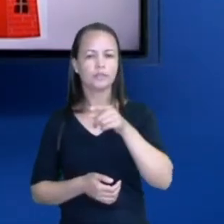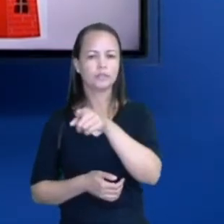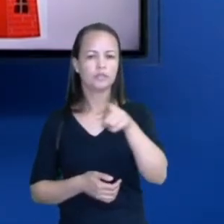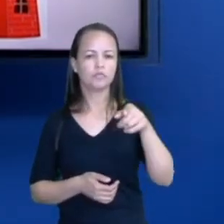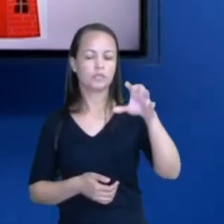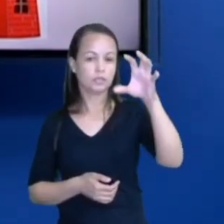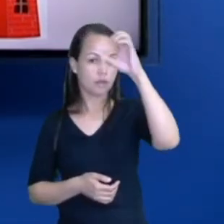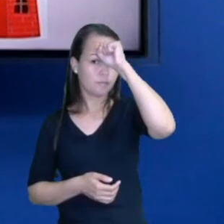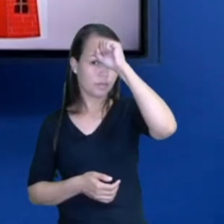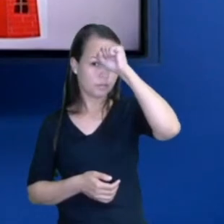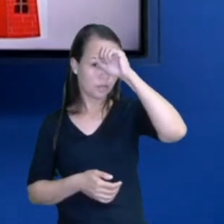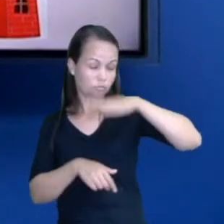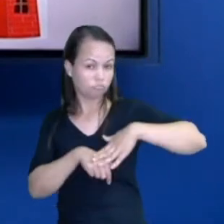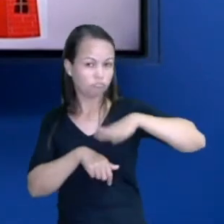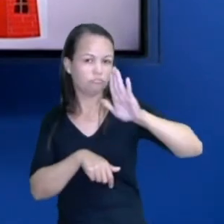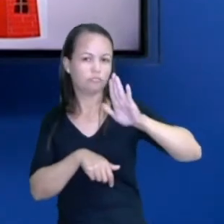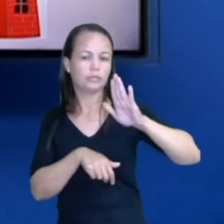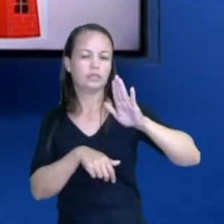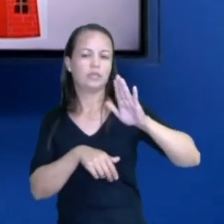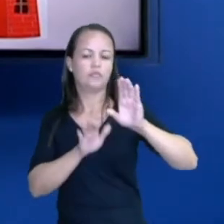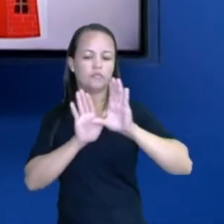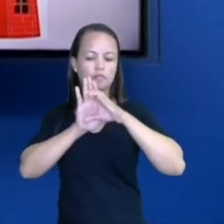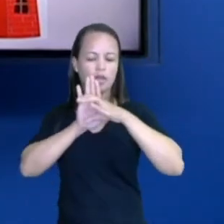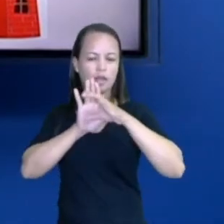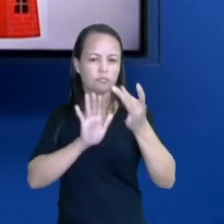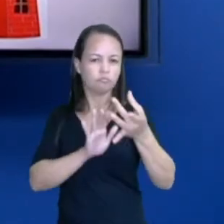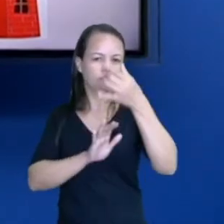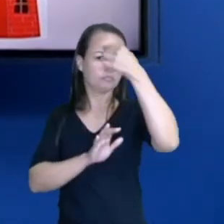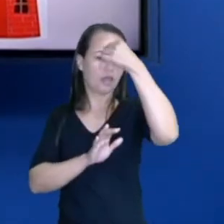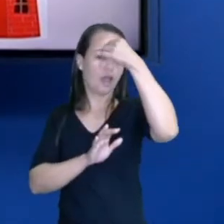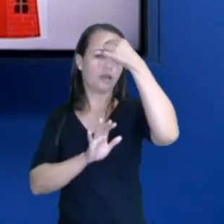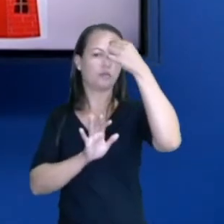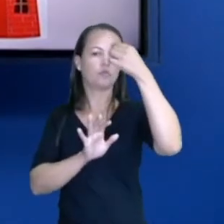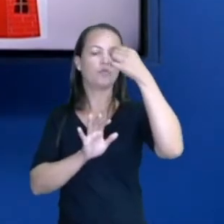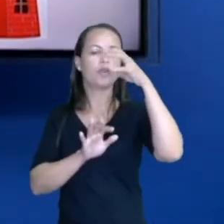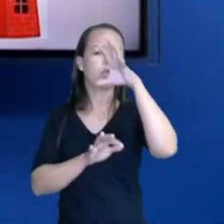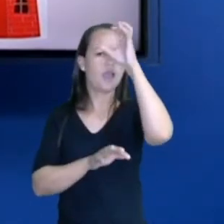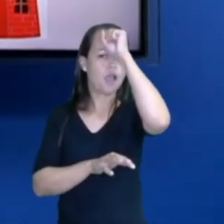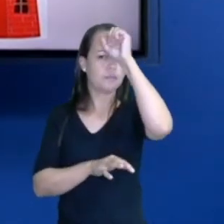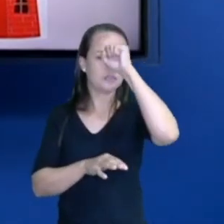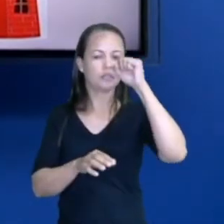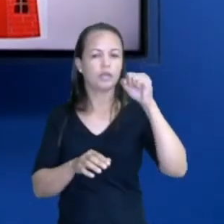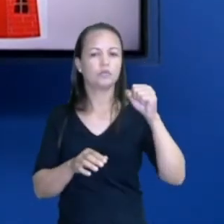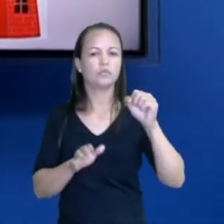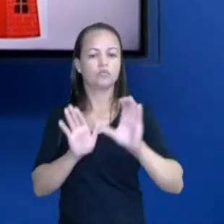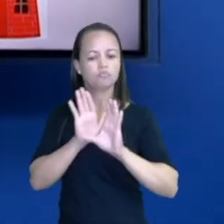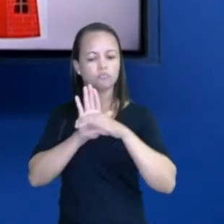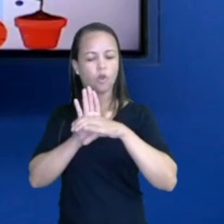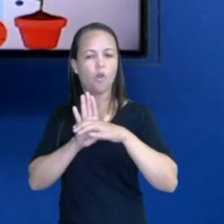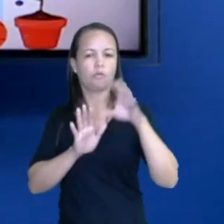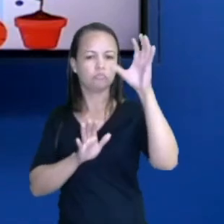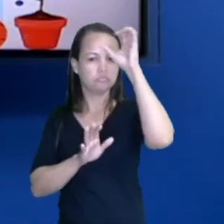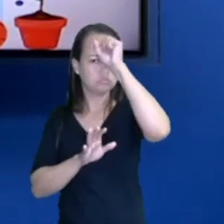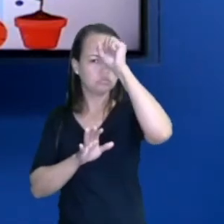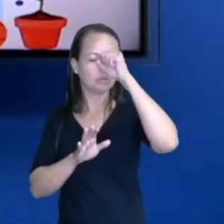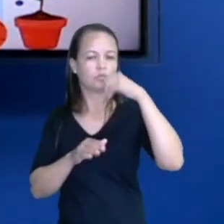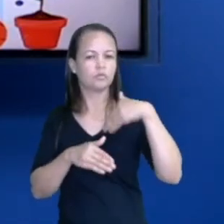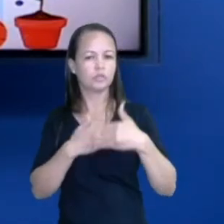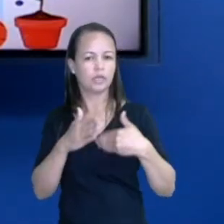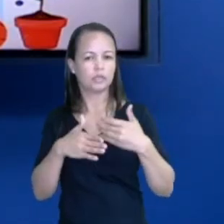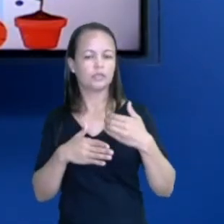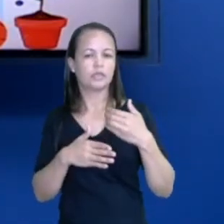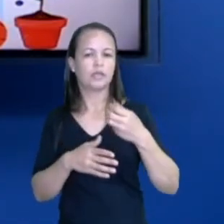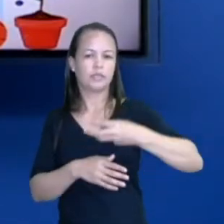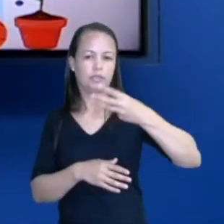bastante, fixaram todos aqueles conceitos que a gente tinha visto na última aula e aprenderam novos conceitos nessa nossa terceira aula